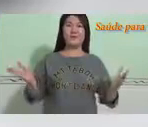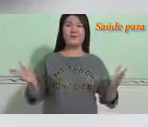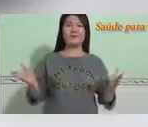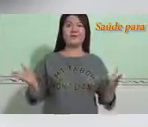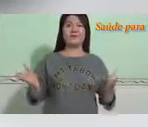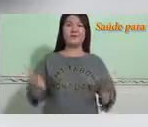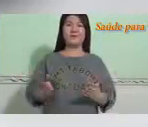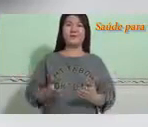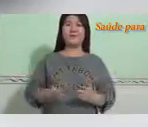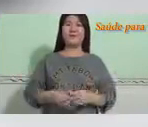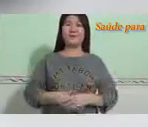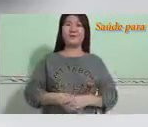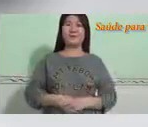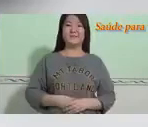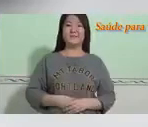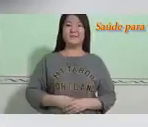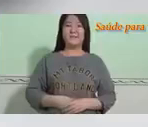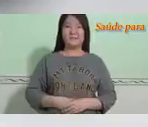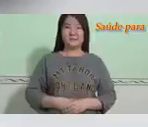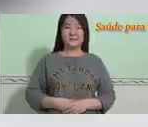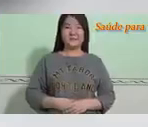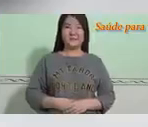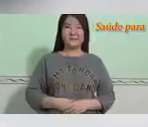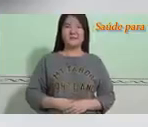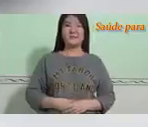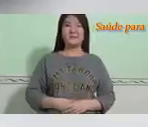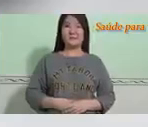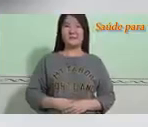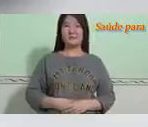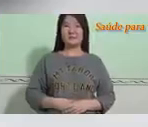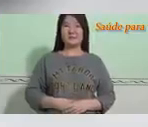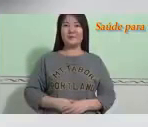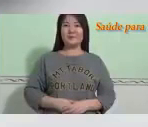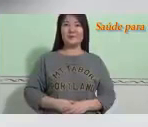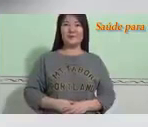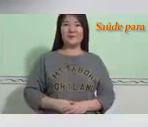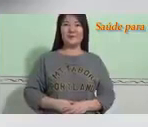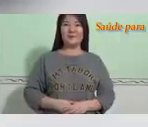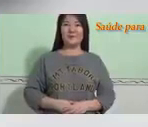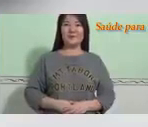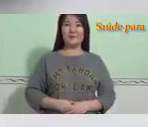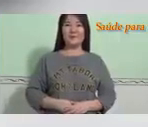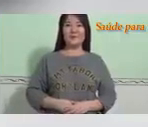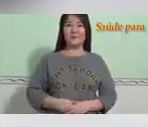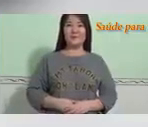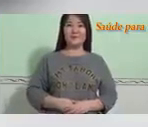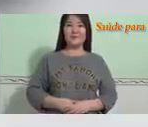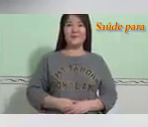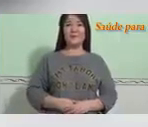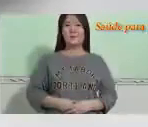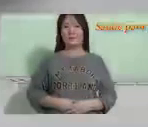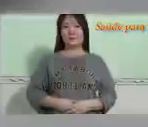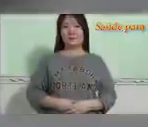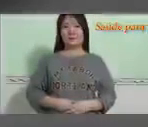esportes mais violentos, vírgula, COMO Muay Thai, vírgula, maior rugby, vírgula, por exemplo.